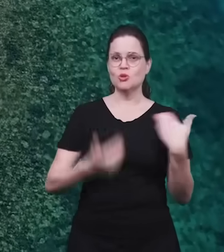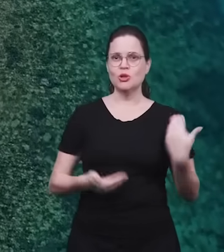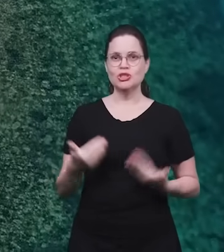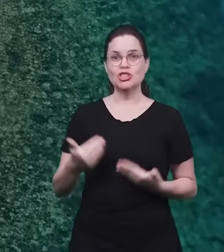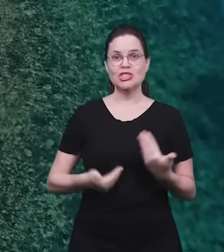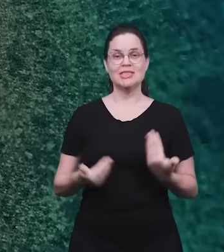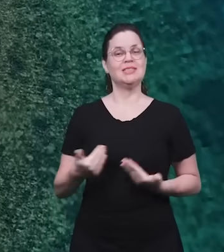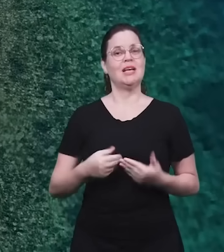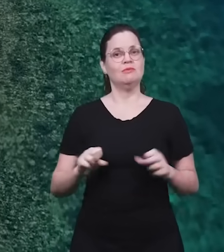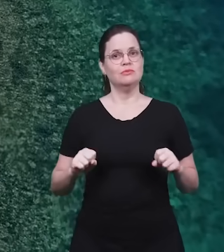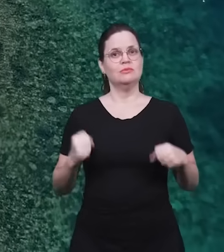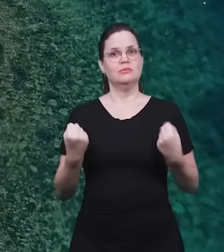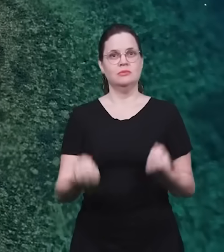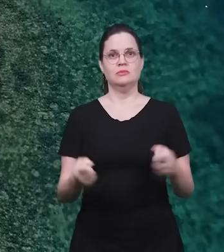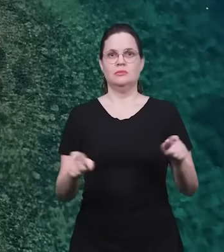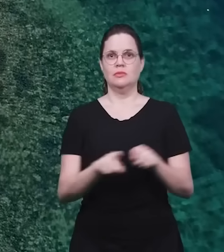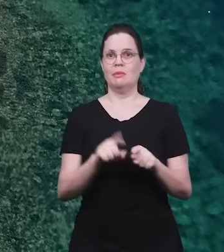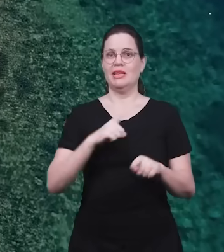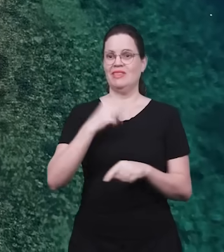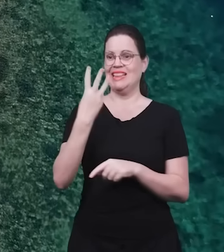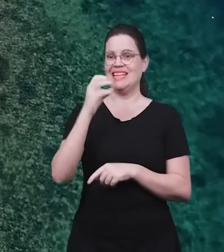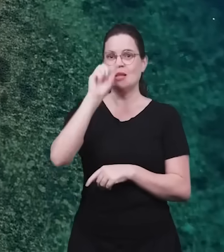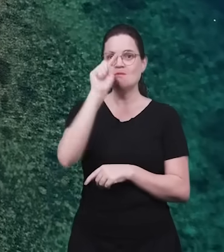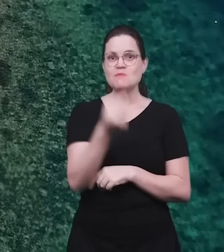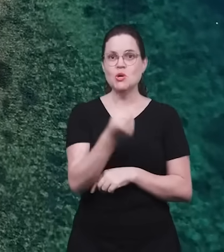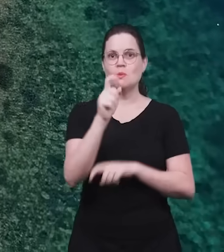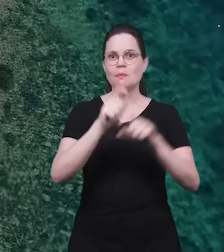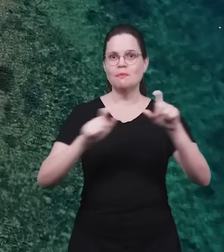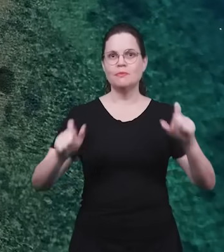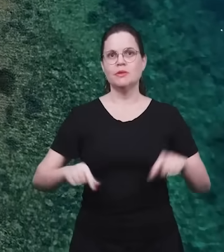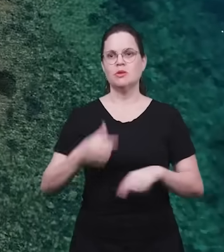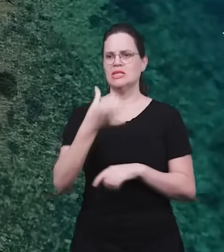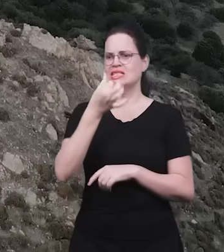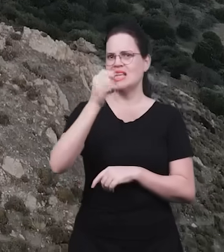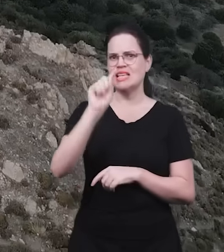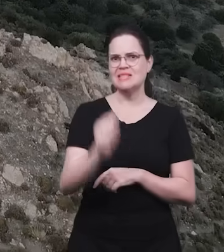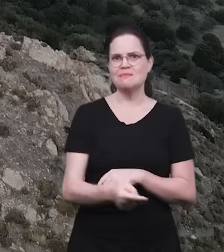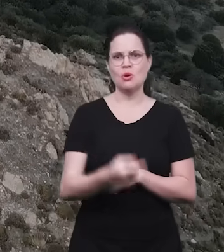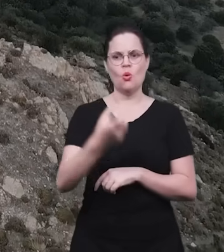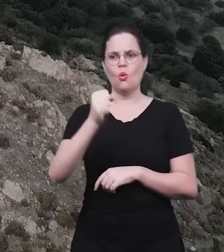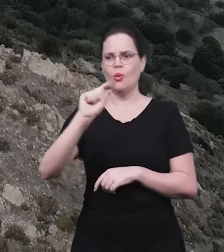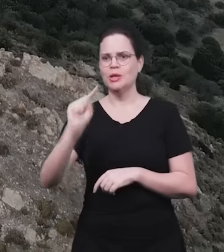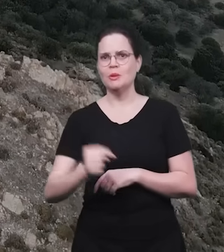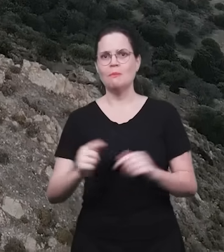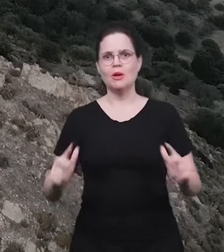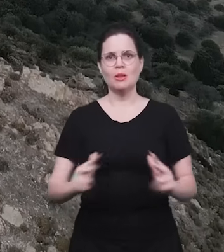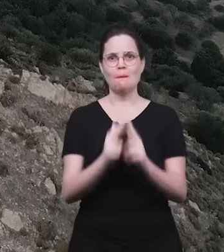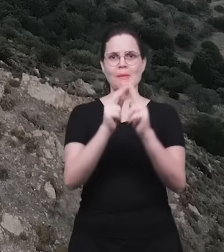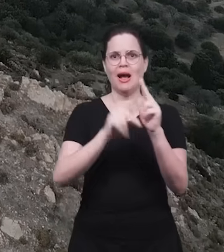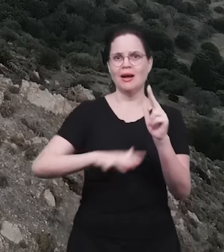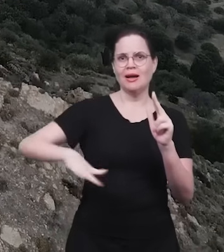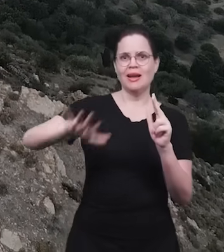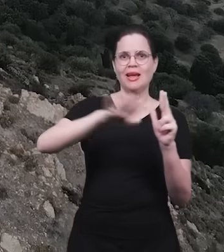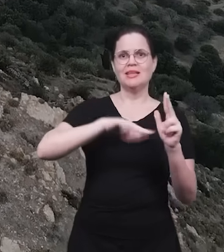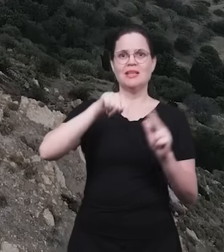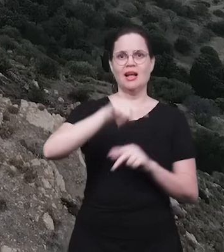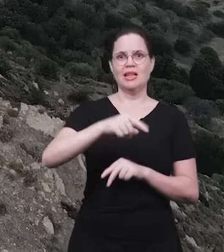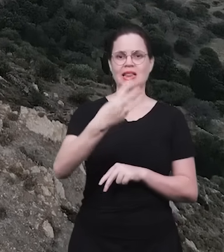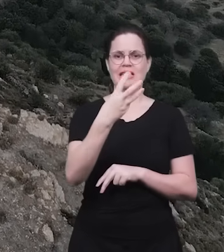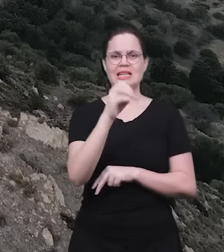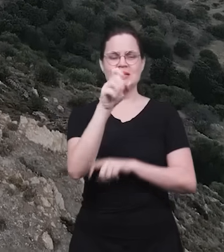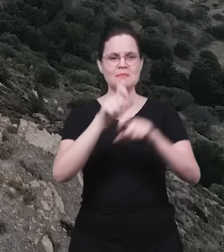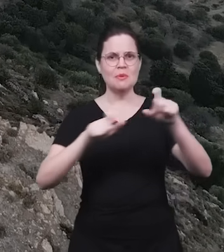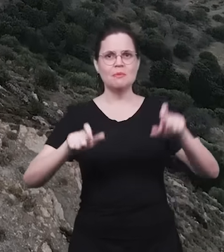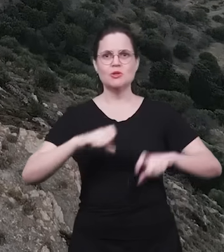de São Bartolomeu, mais de 30 mil, né? 6 mil, 8 mil ali em Paris, nas redondezas, deu 30